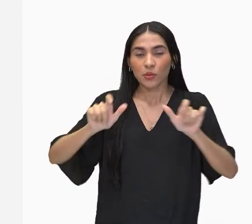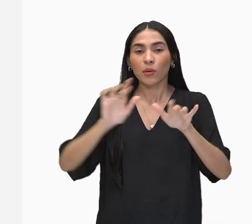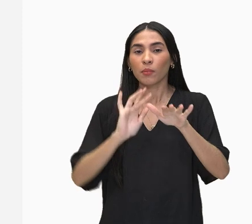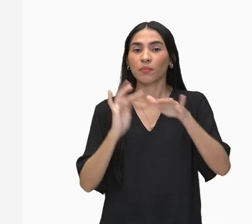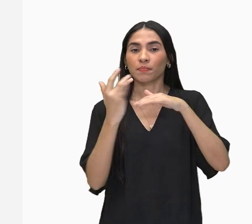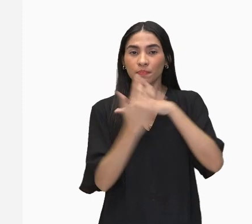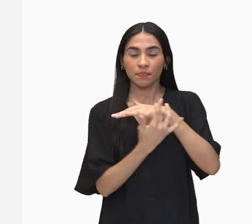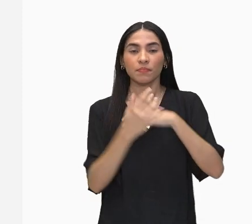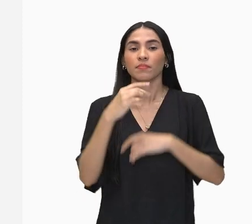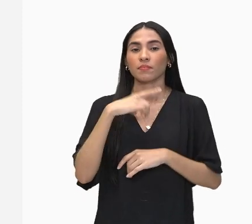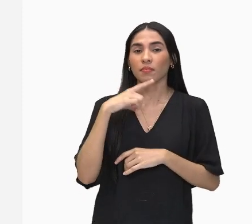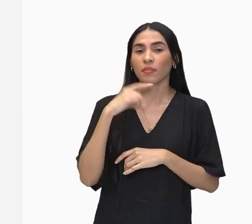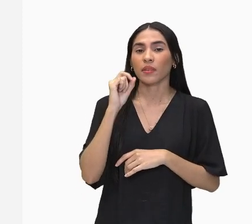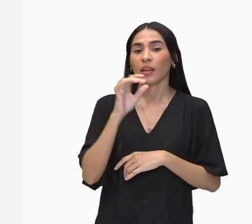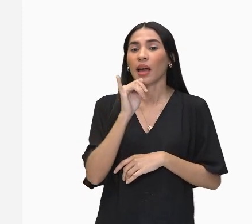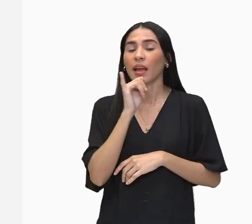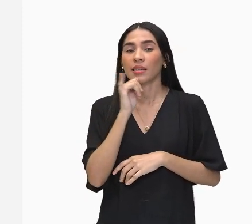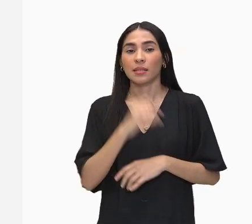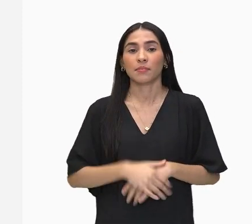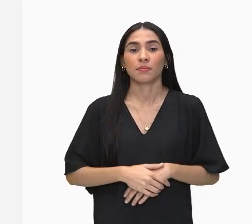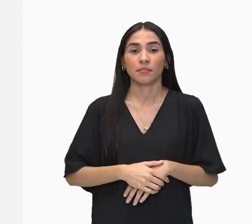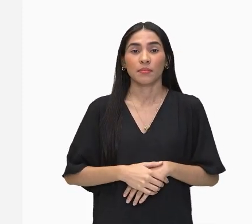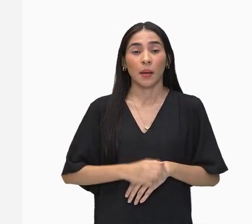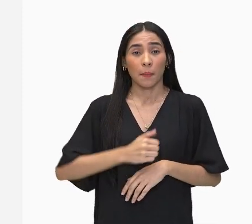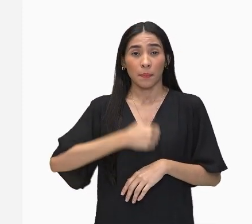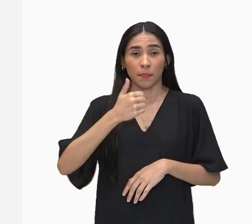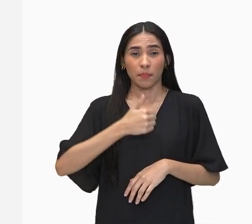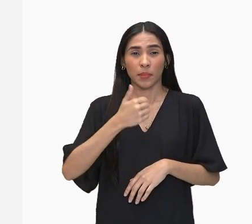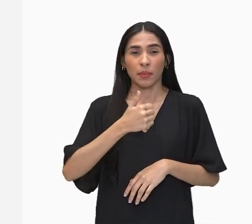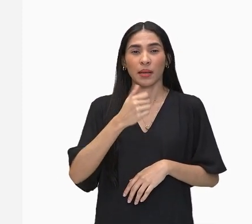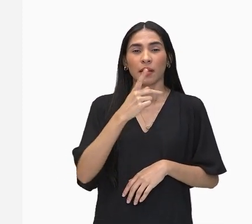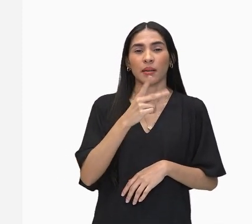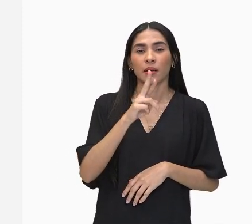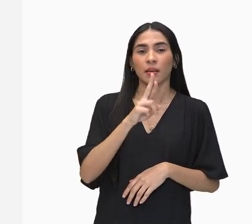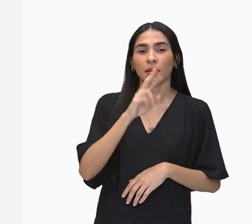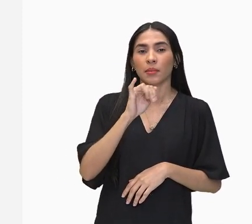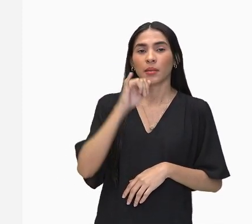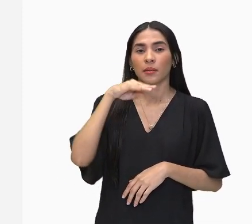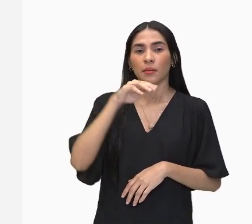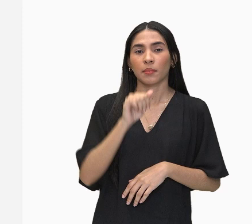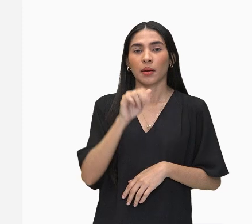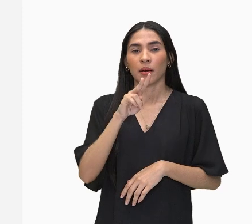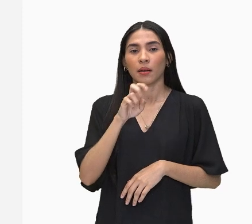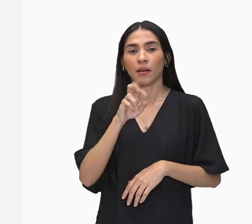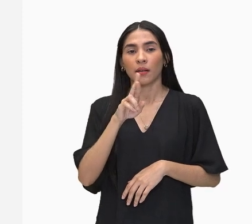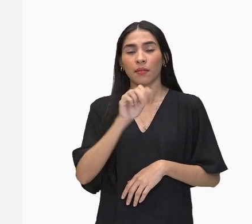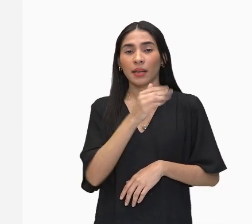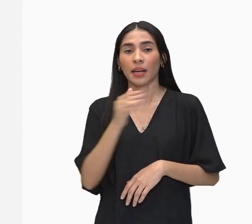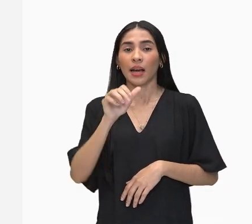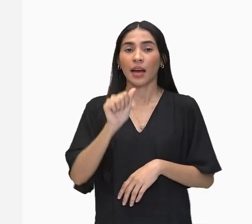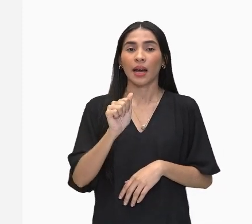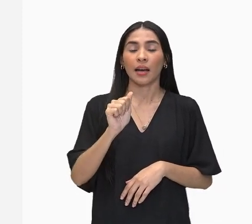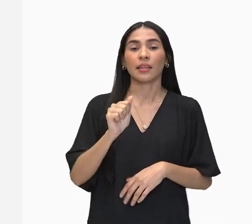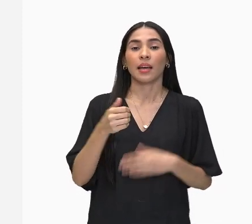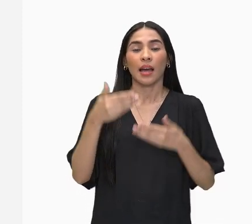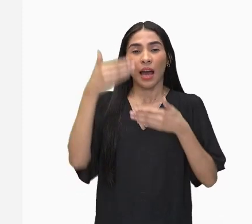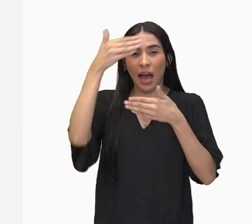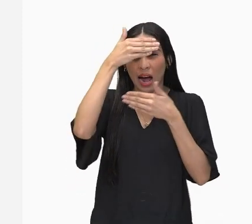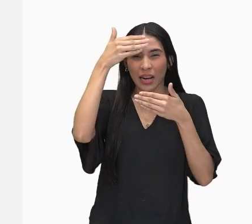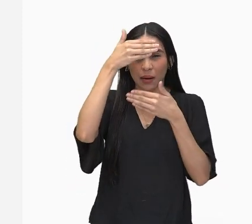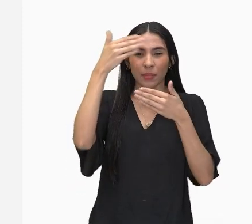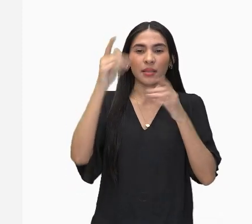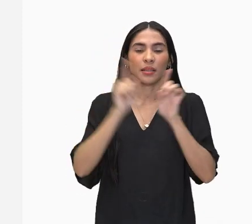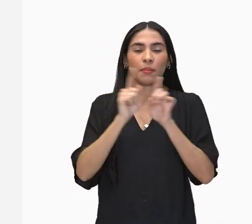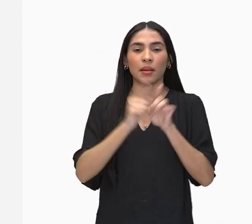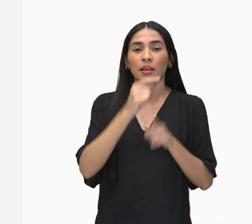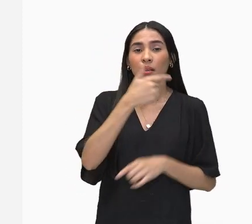nós tivemos como exemplo a Primavera Árabe, em 2010 e 2012. Entre 2010 a